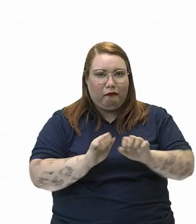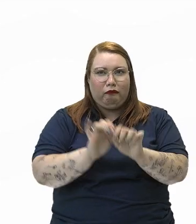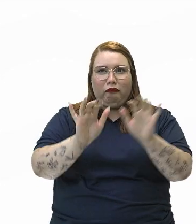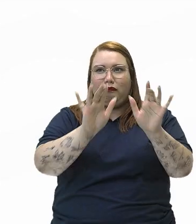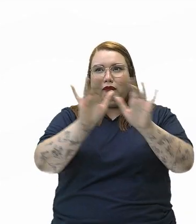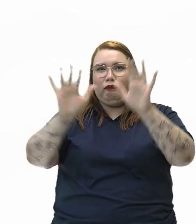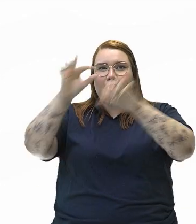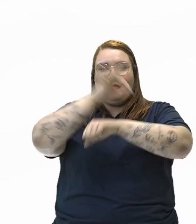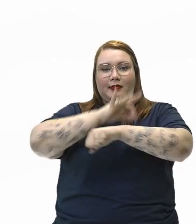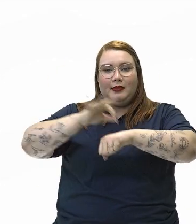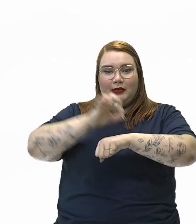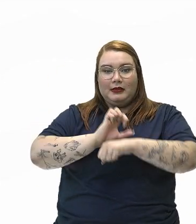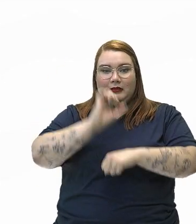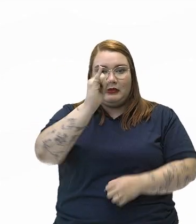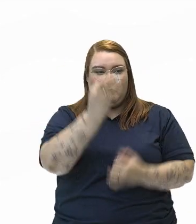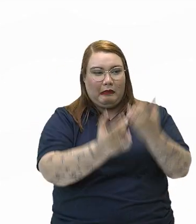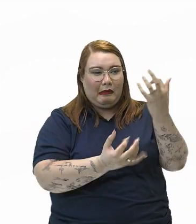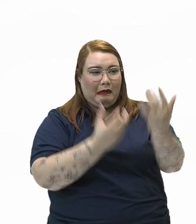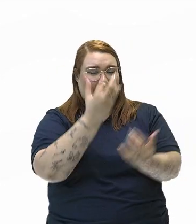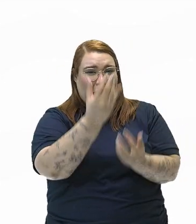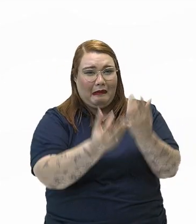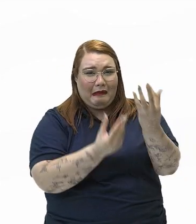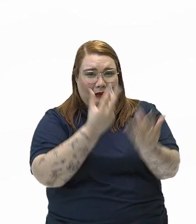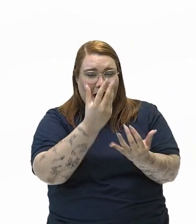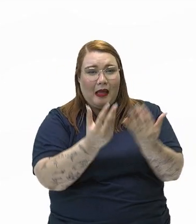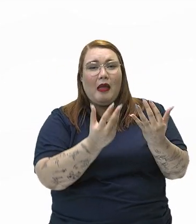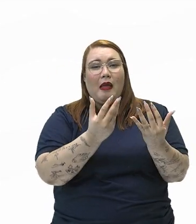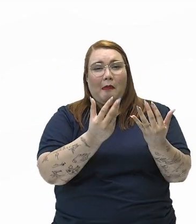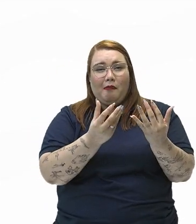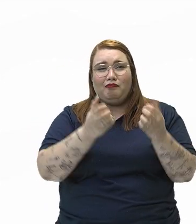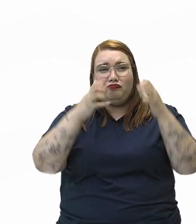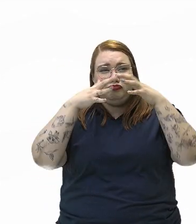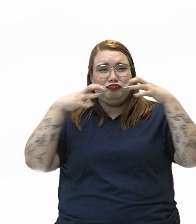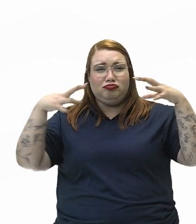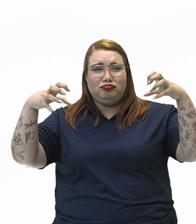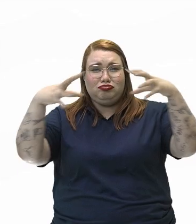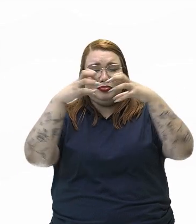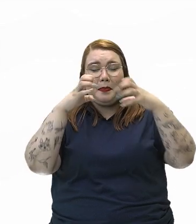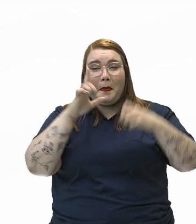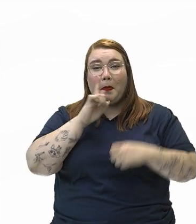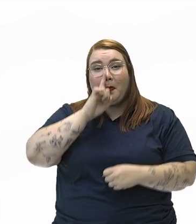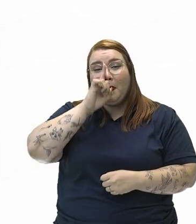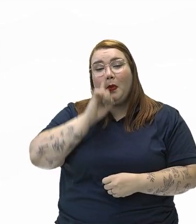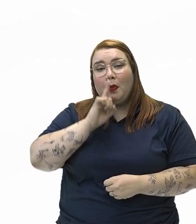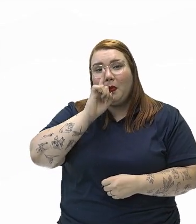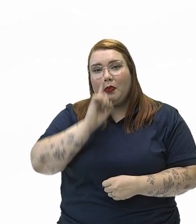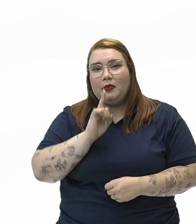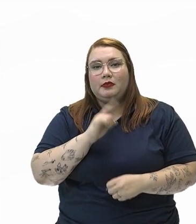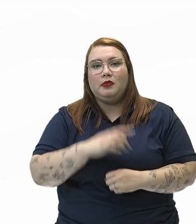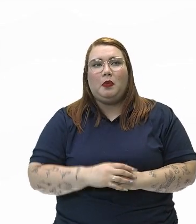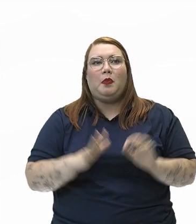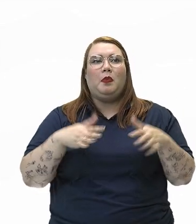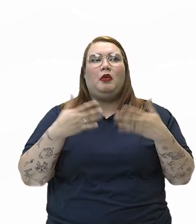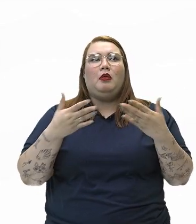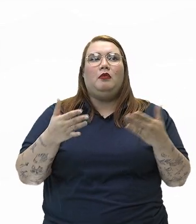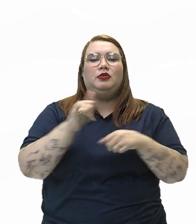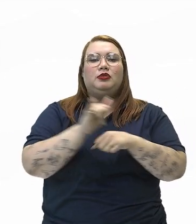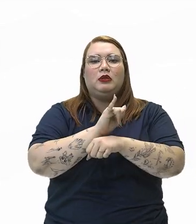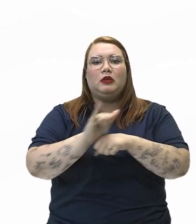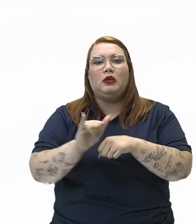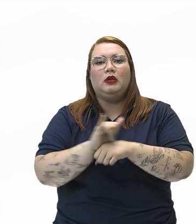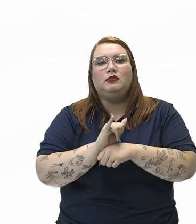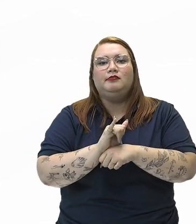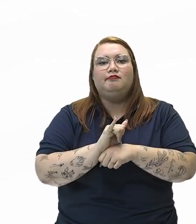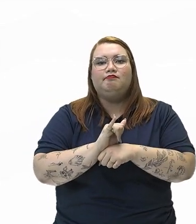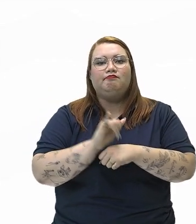e quando são queimados a céu aberto, eles vão liberar muita fumaça tóxica. Qual é a alternativa, né? Qual é a solução